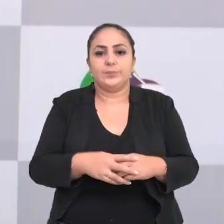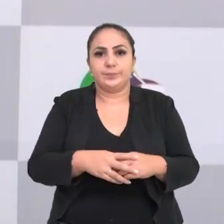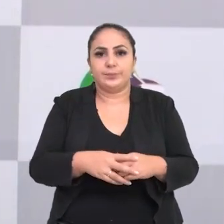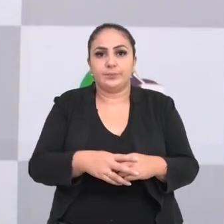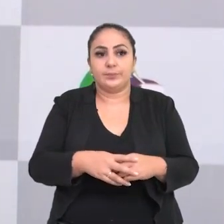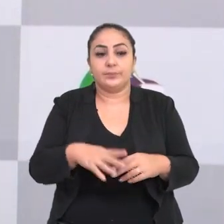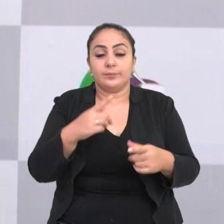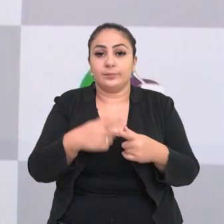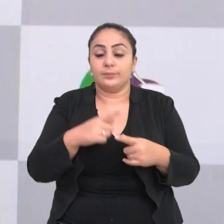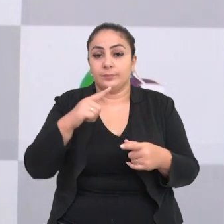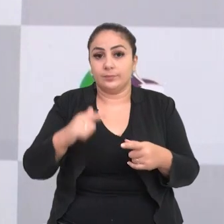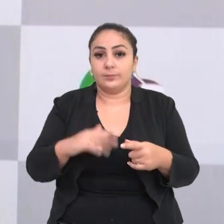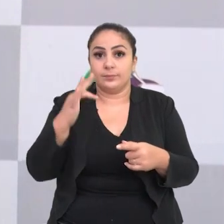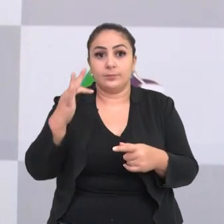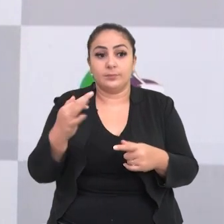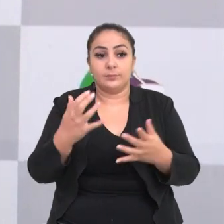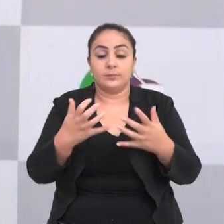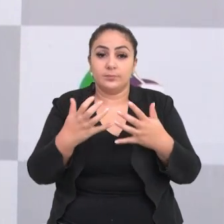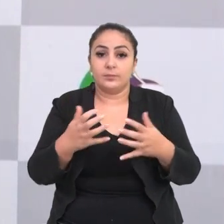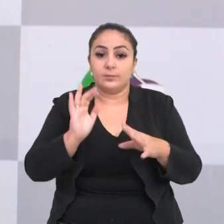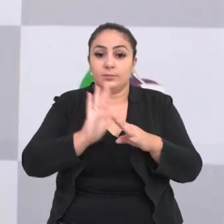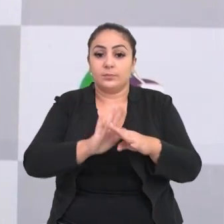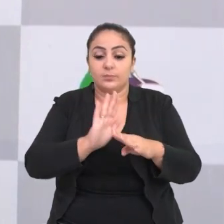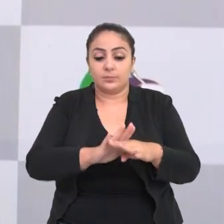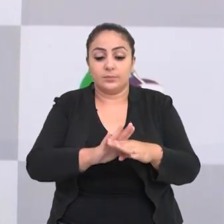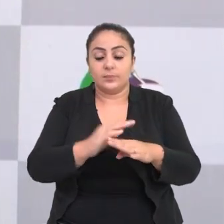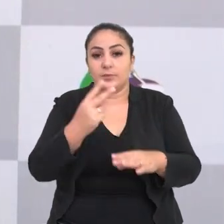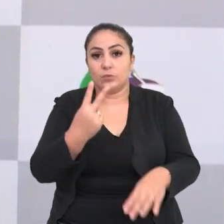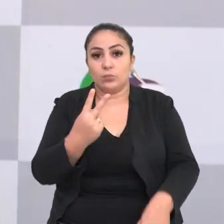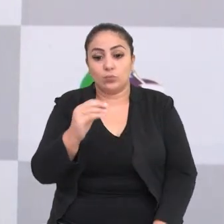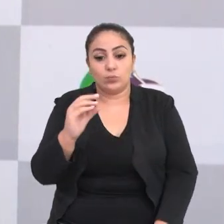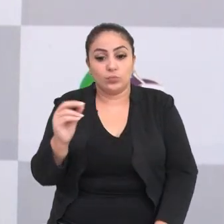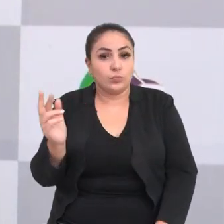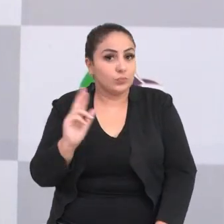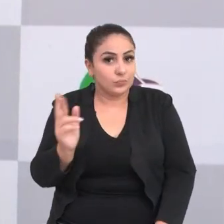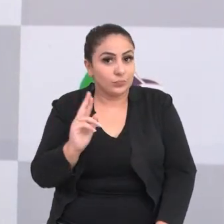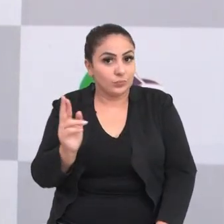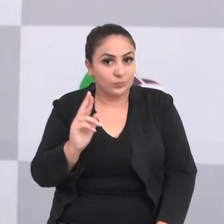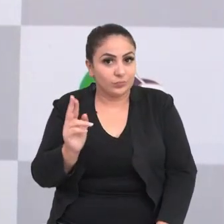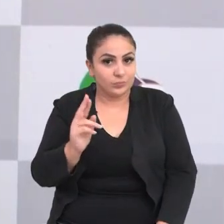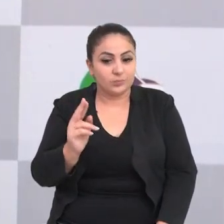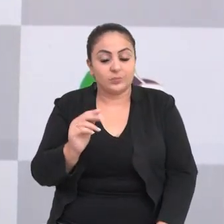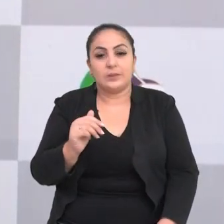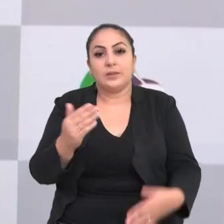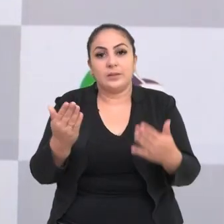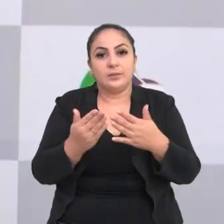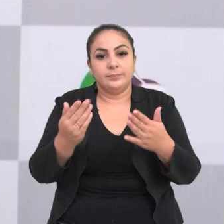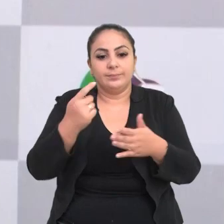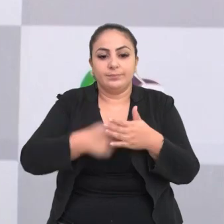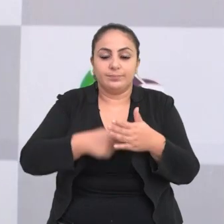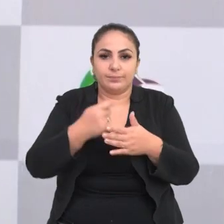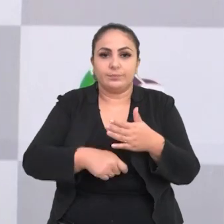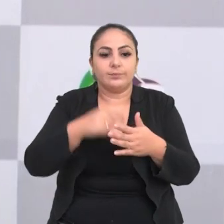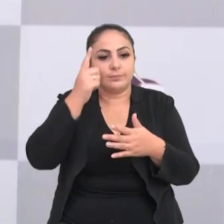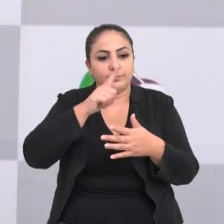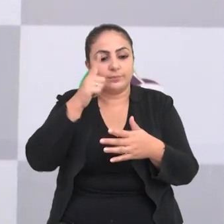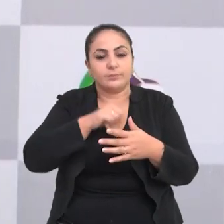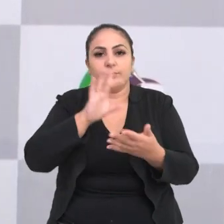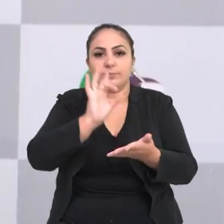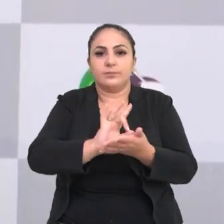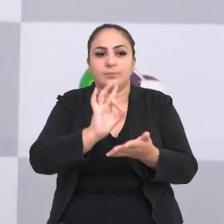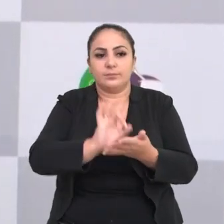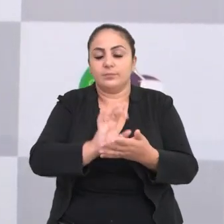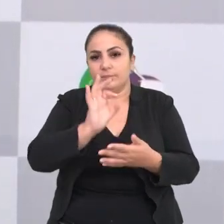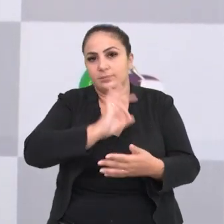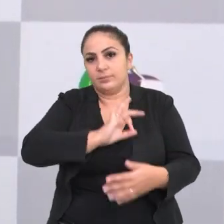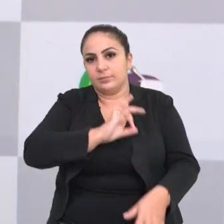oposição, porque o governo federal queria um auxílio emergencial de R$200. E a oposição batalhou e conseguiu garantir